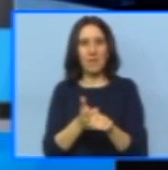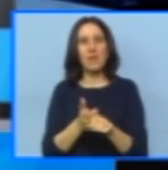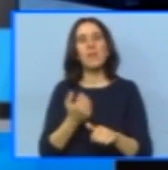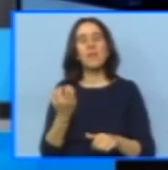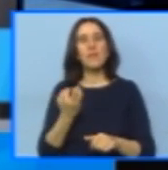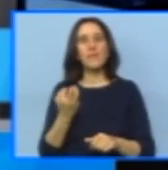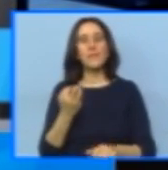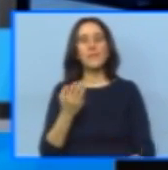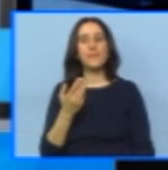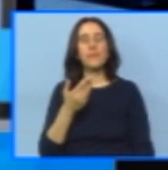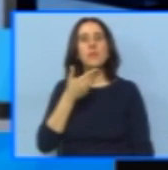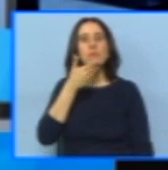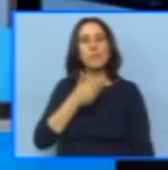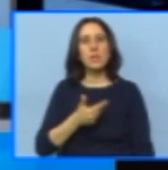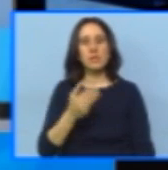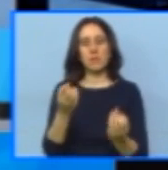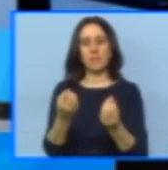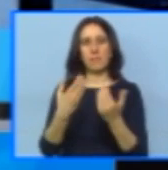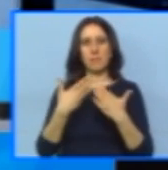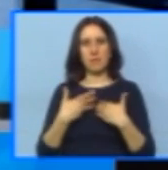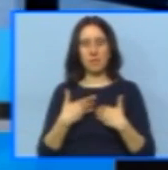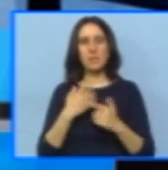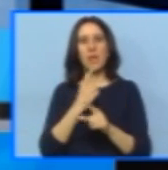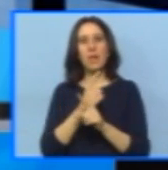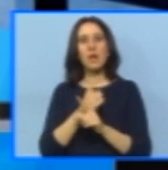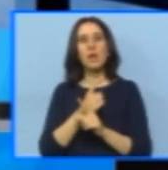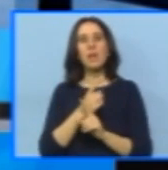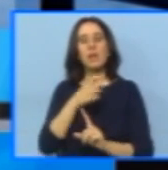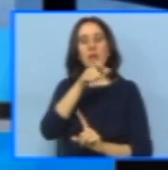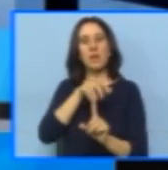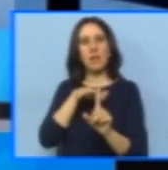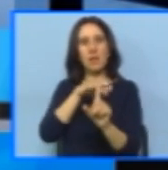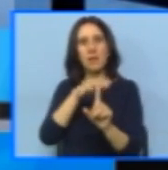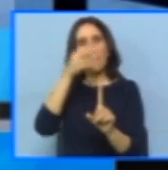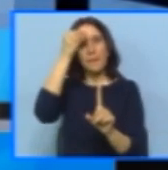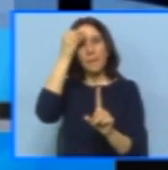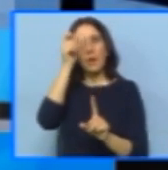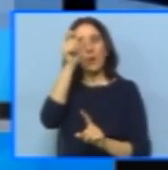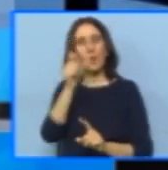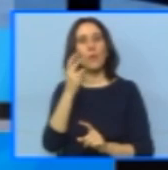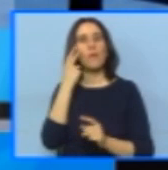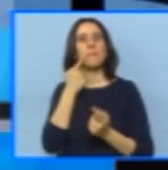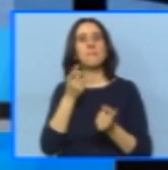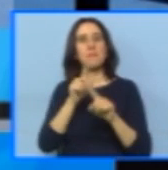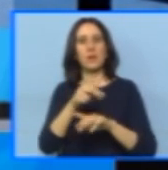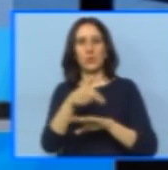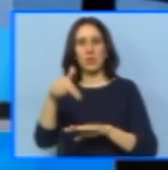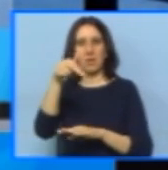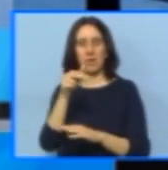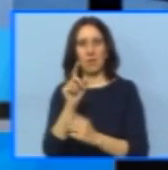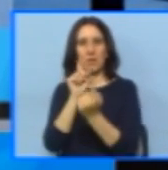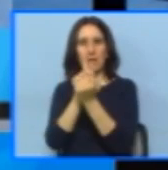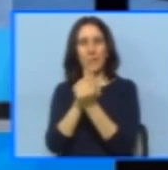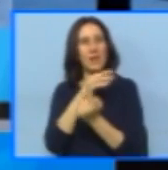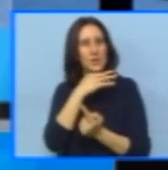Relatam a experiência do encontro dos discípulos com o ressuscitado. É engraçado que na noite de Páscoa, na